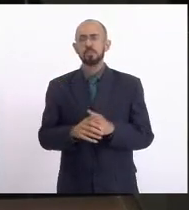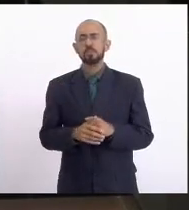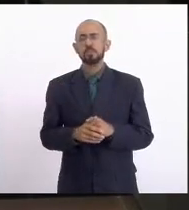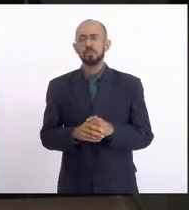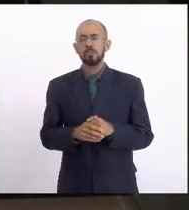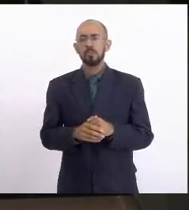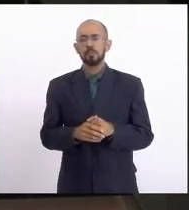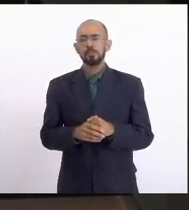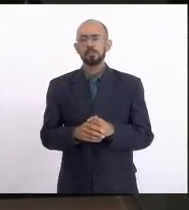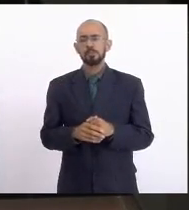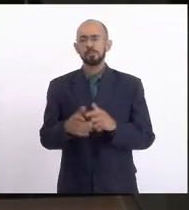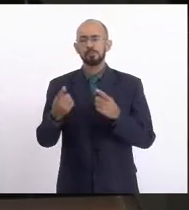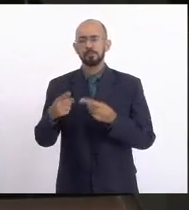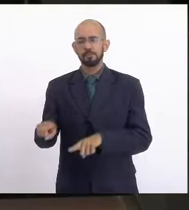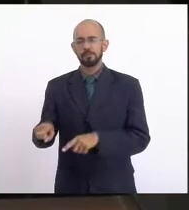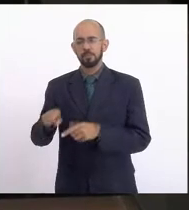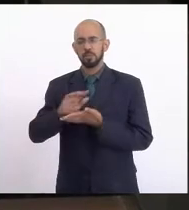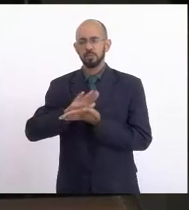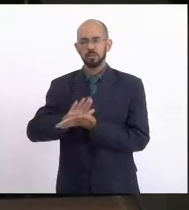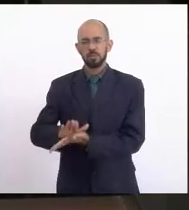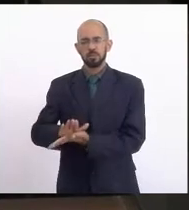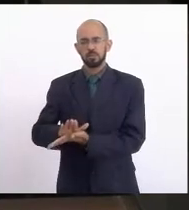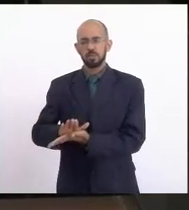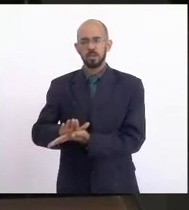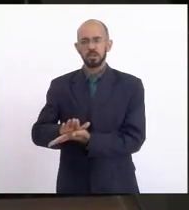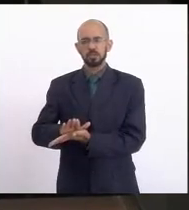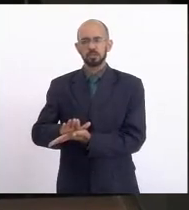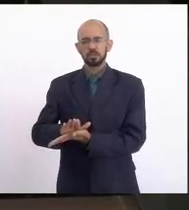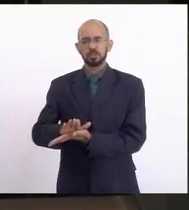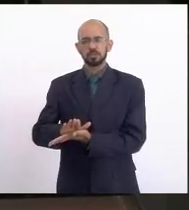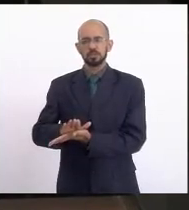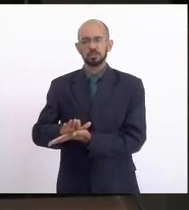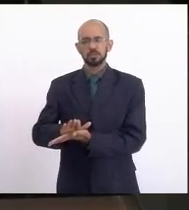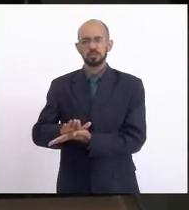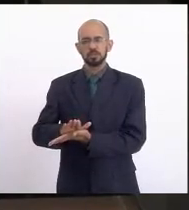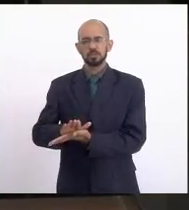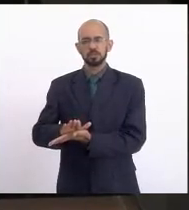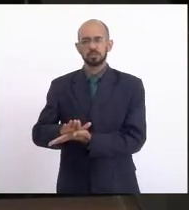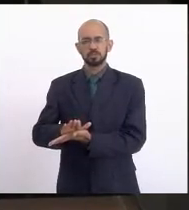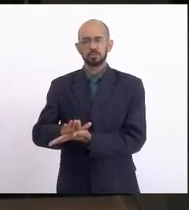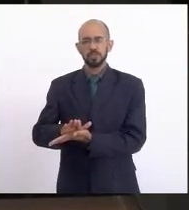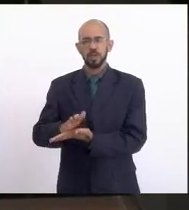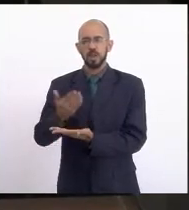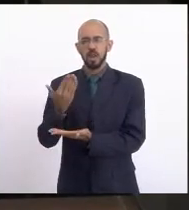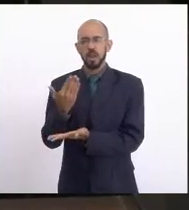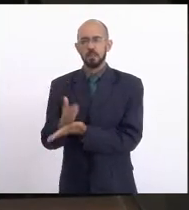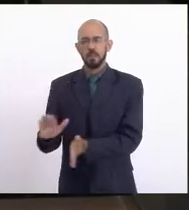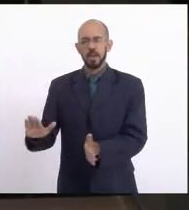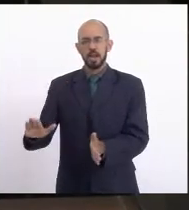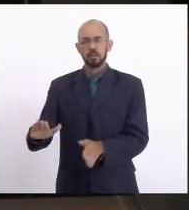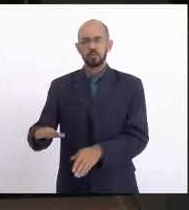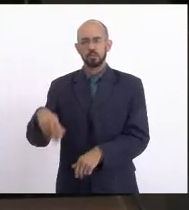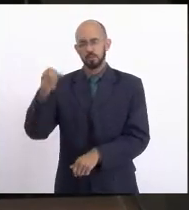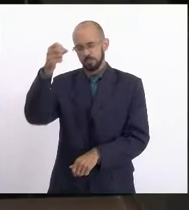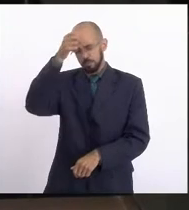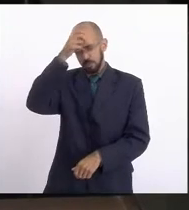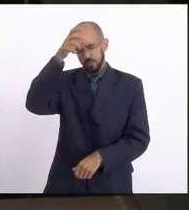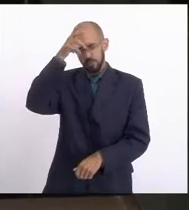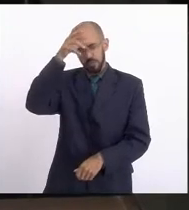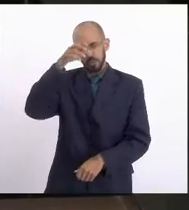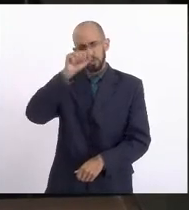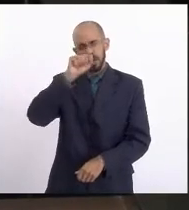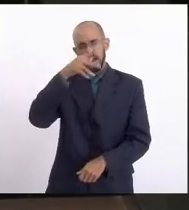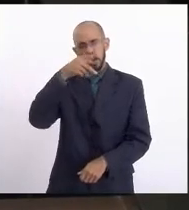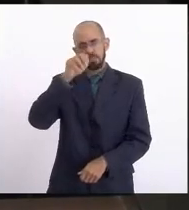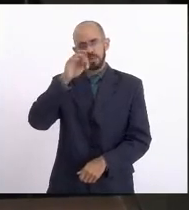o ataque covarde, desfechado pelo prefeito Capitão Nelson, prefeito de São